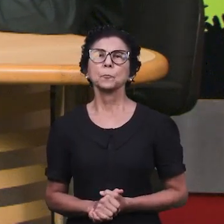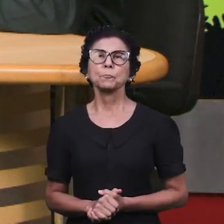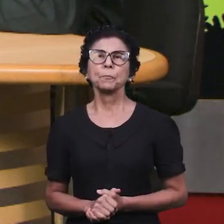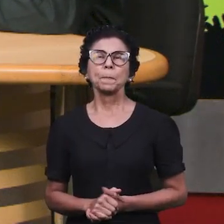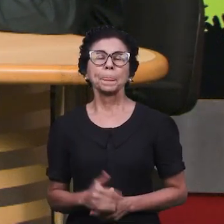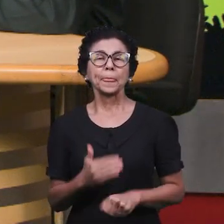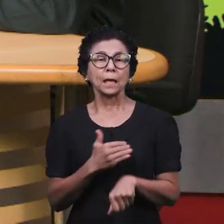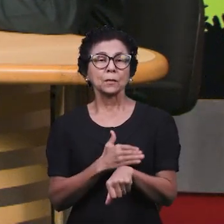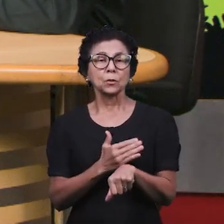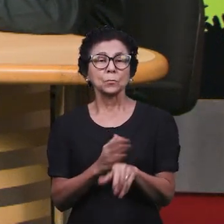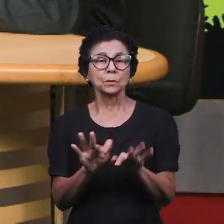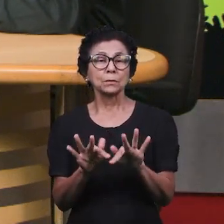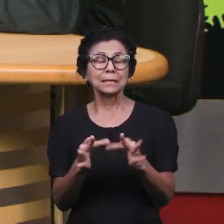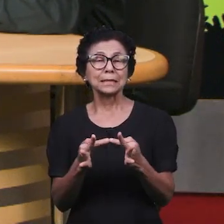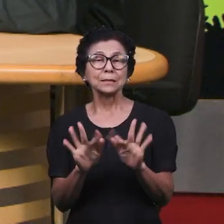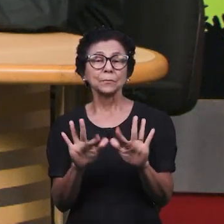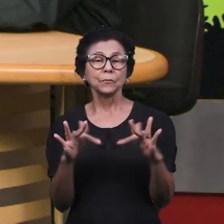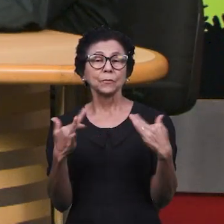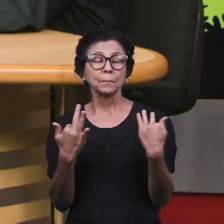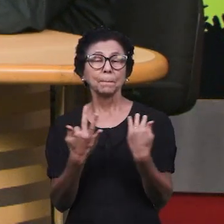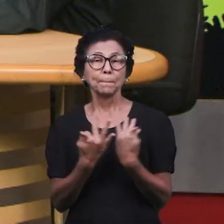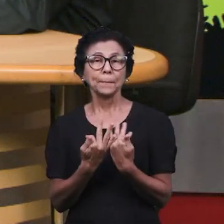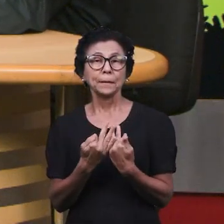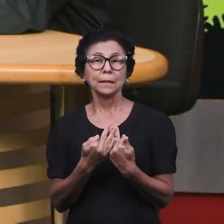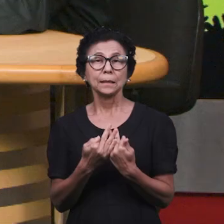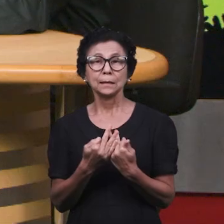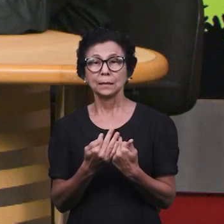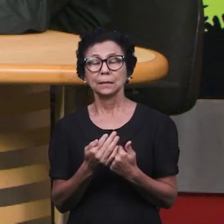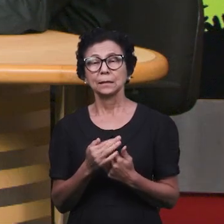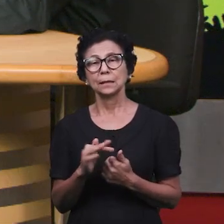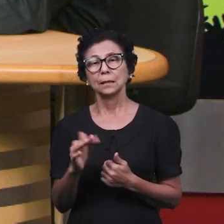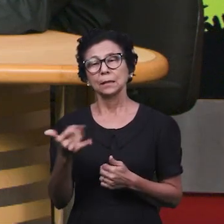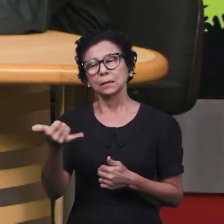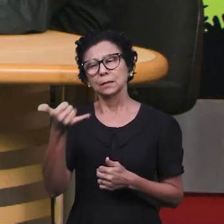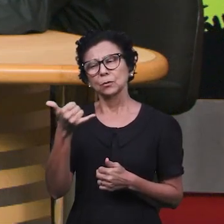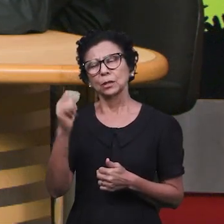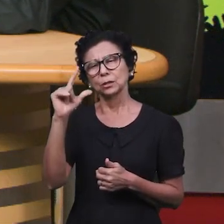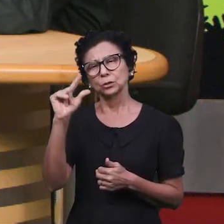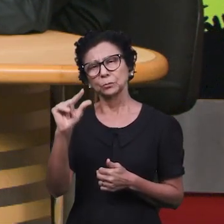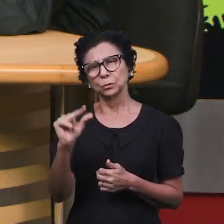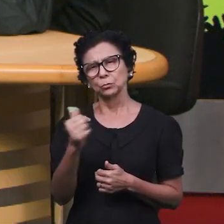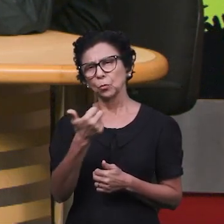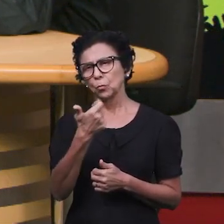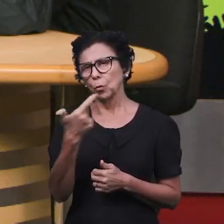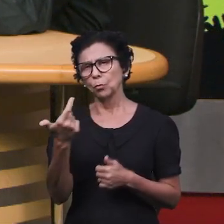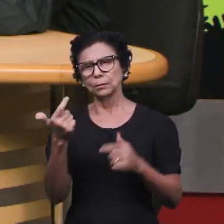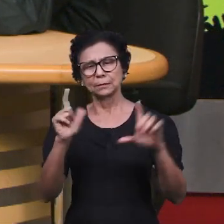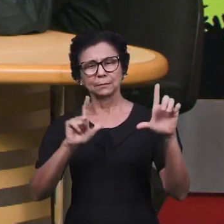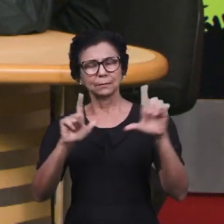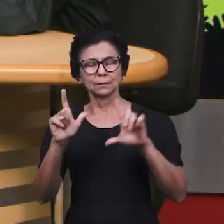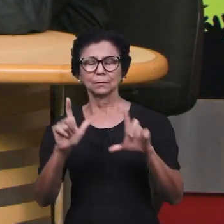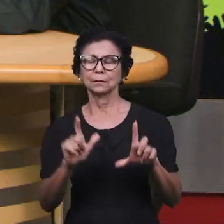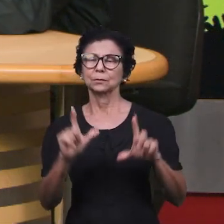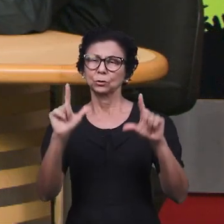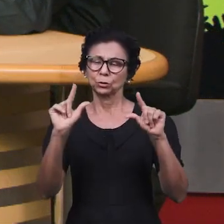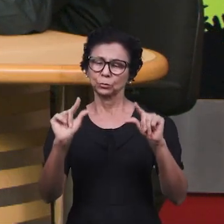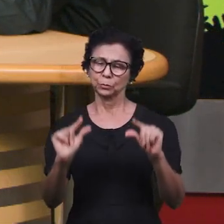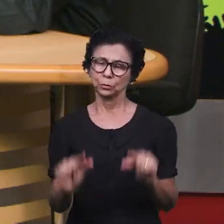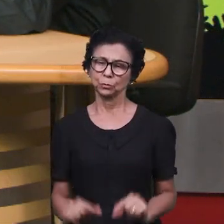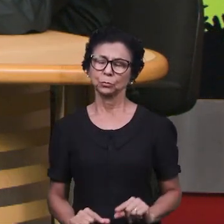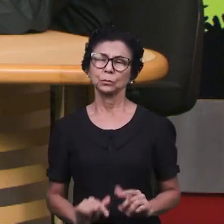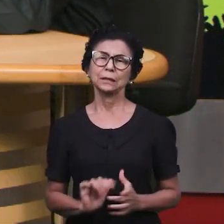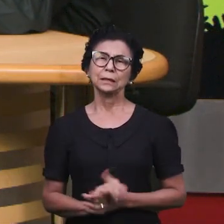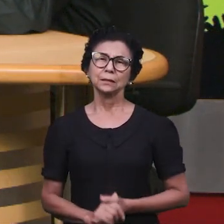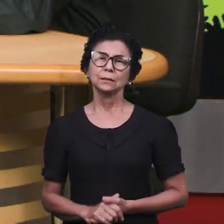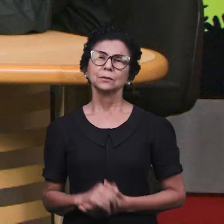esses momentos simples em família, já reduzindo o uso excessivo antes de dormir, se a gente tiver sempre um tempinho para